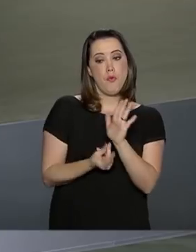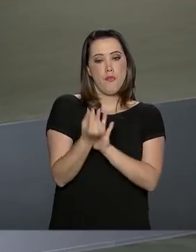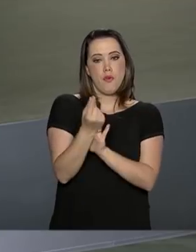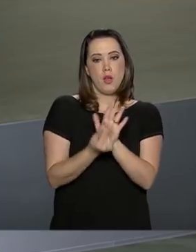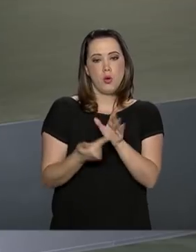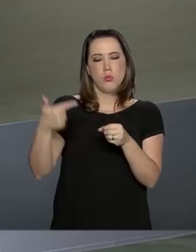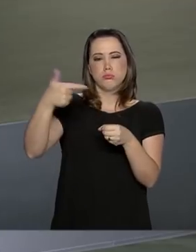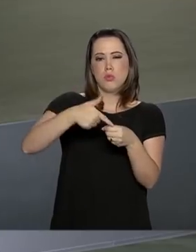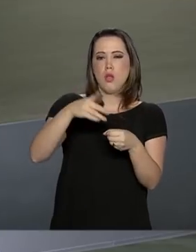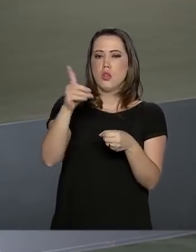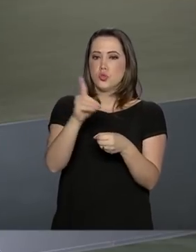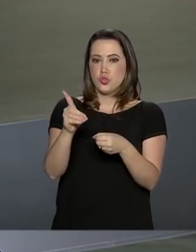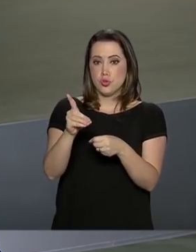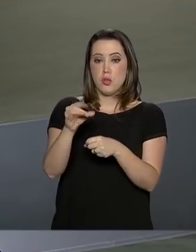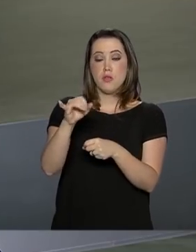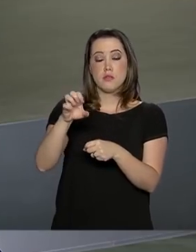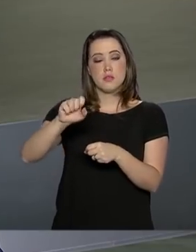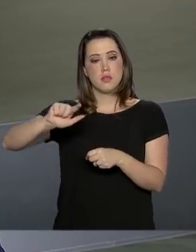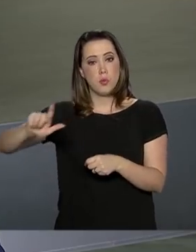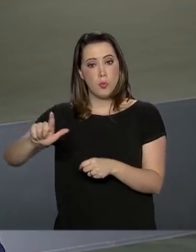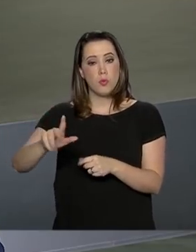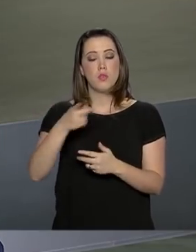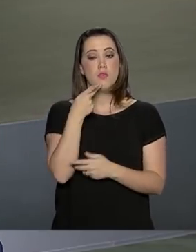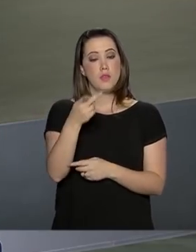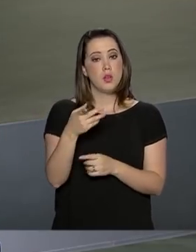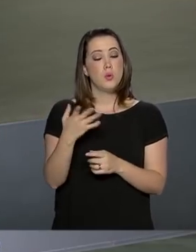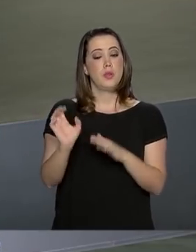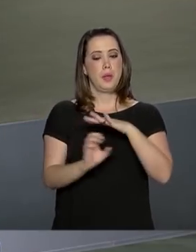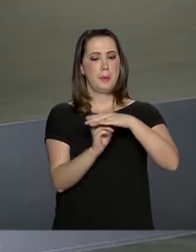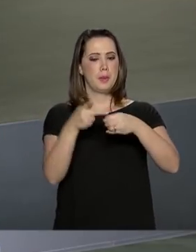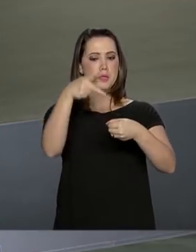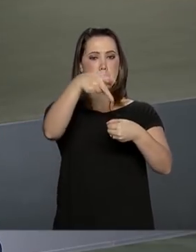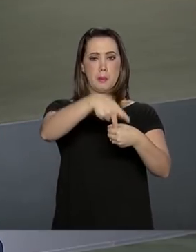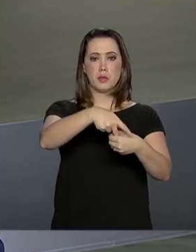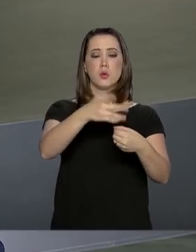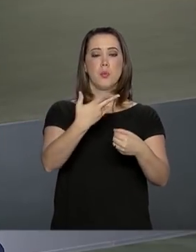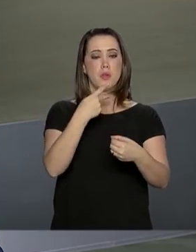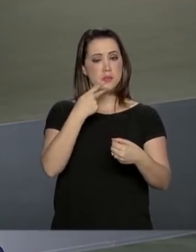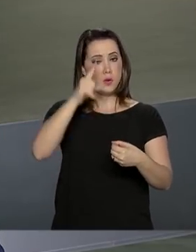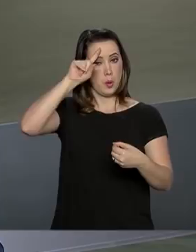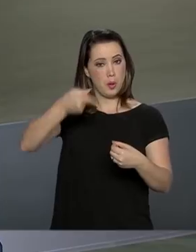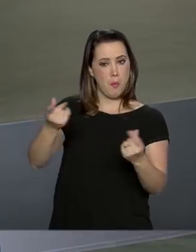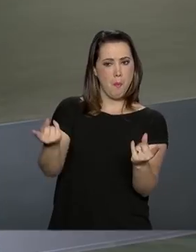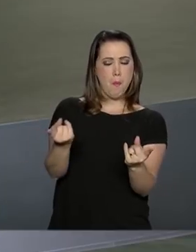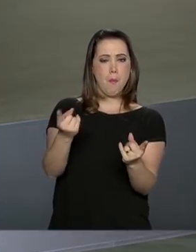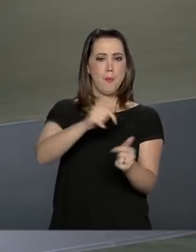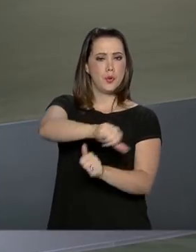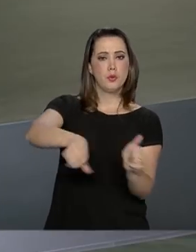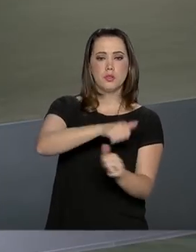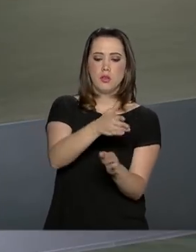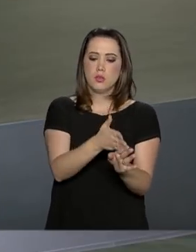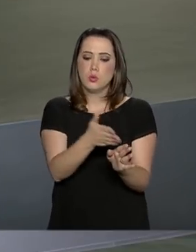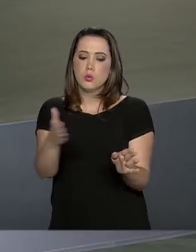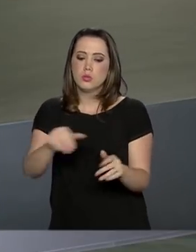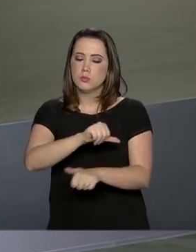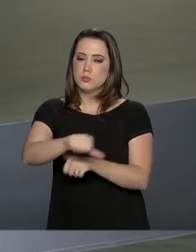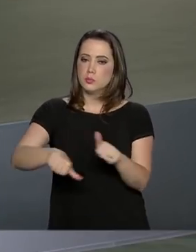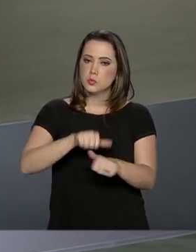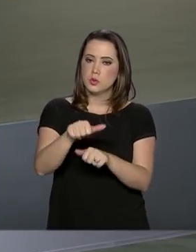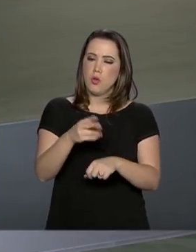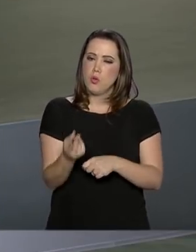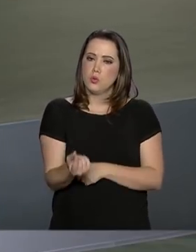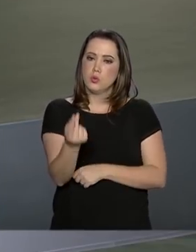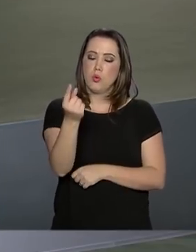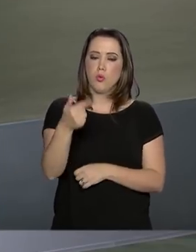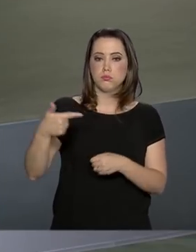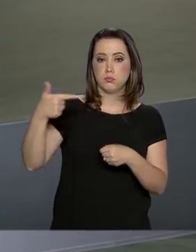do óleo diesel. Segundo o presidente, a Petrobras determinou mudanças no prazo para alterações no preço